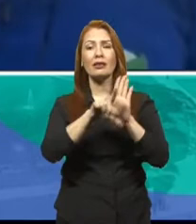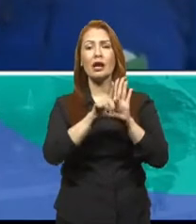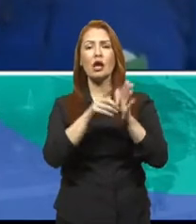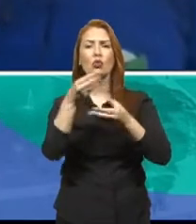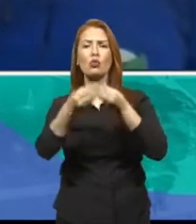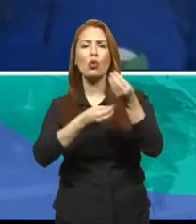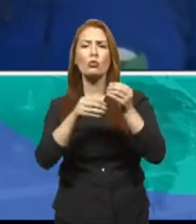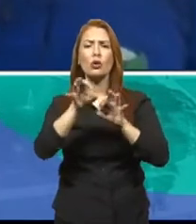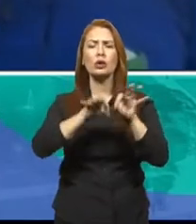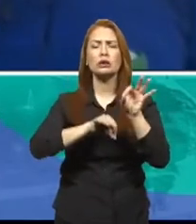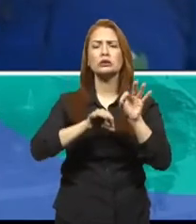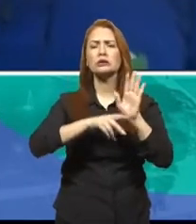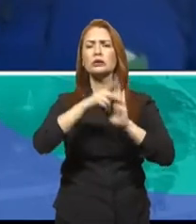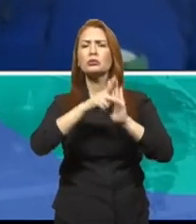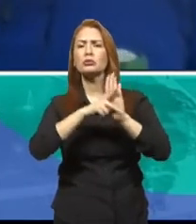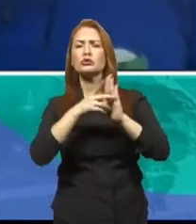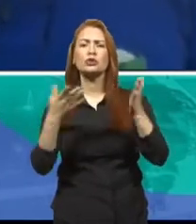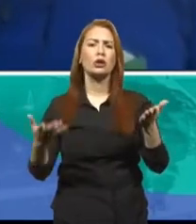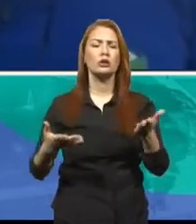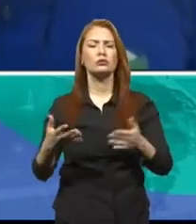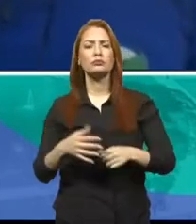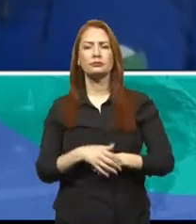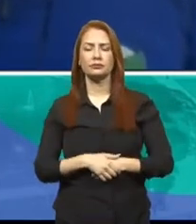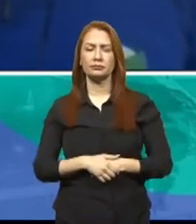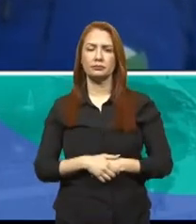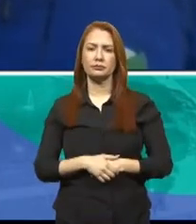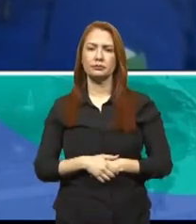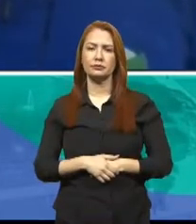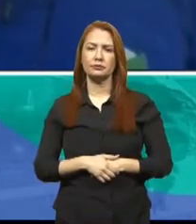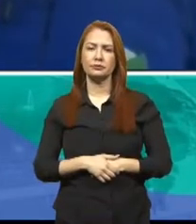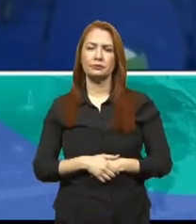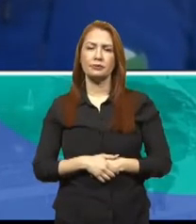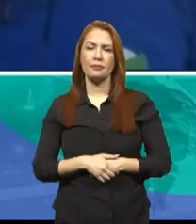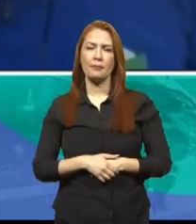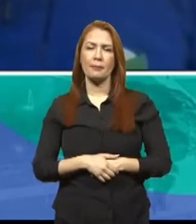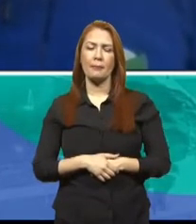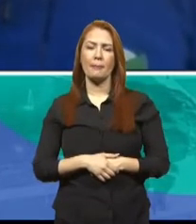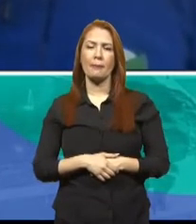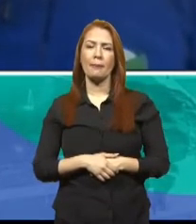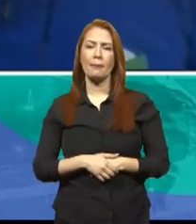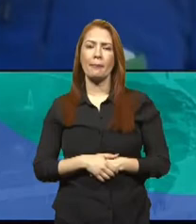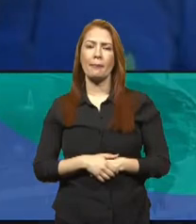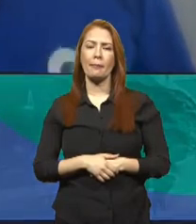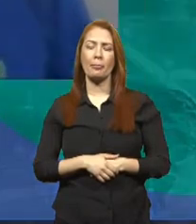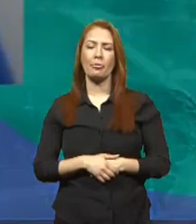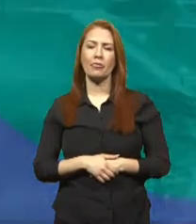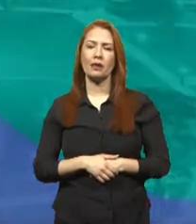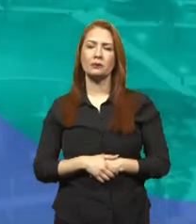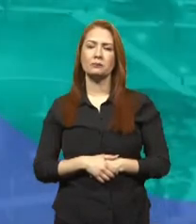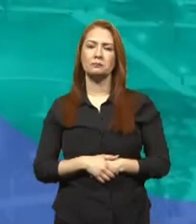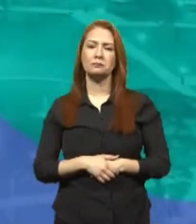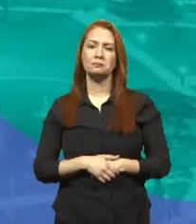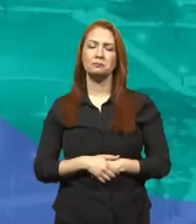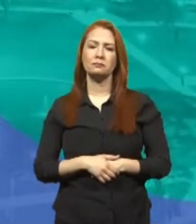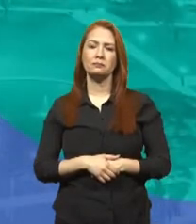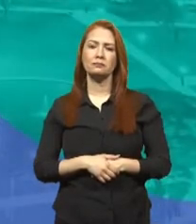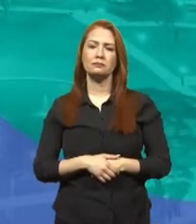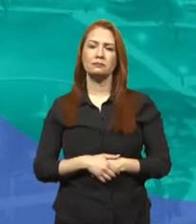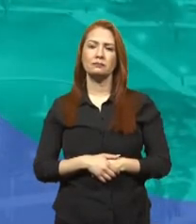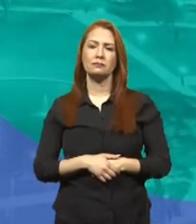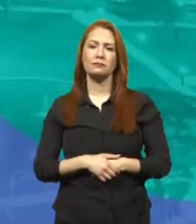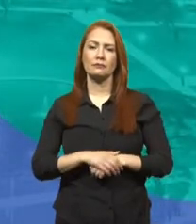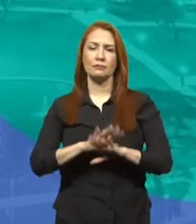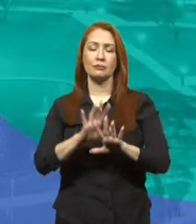conselho vai, nesse sentido. Tá. Eu quero falar agora, então, pensando assim, não só na